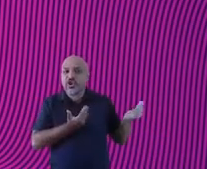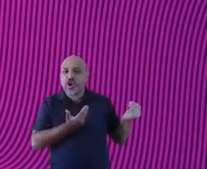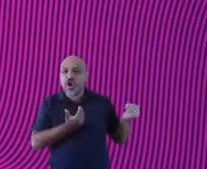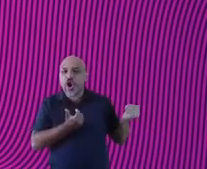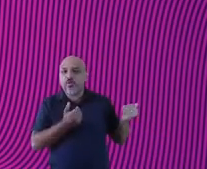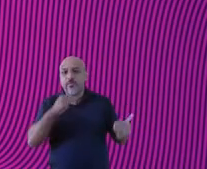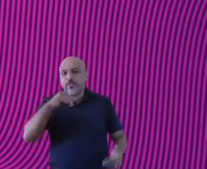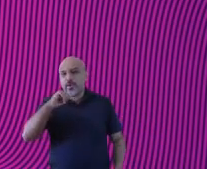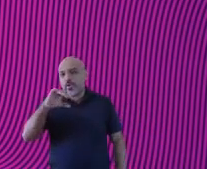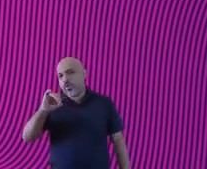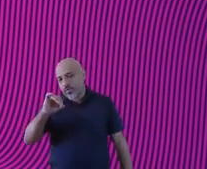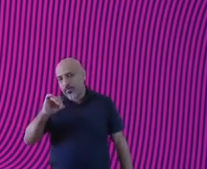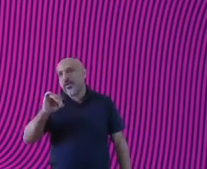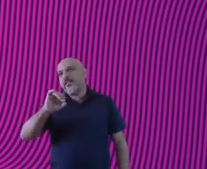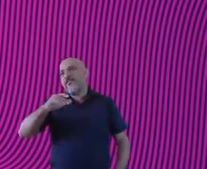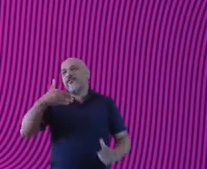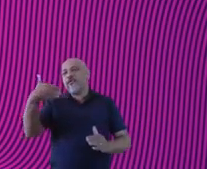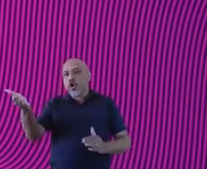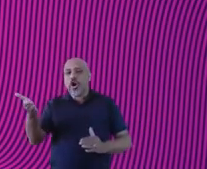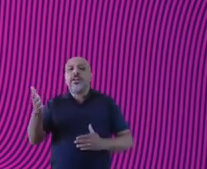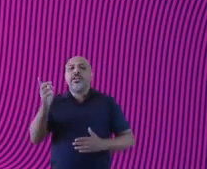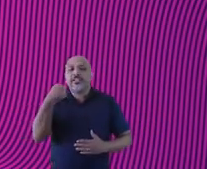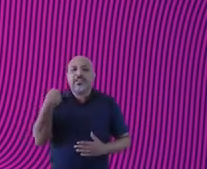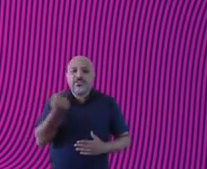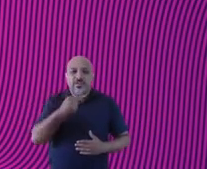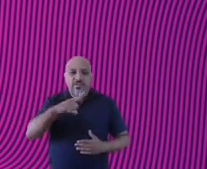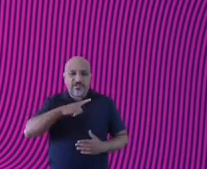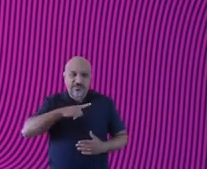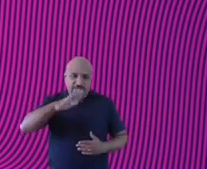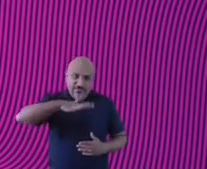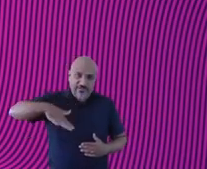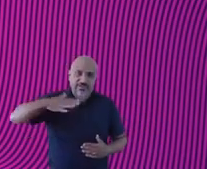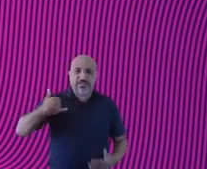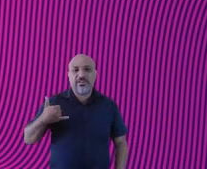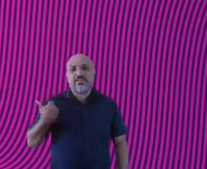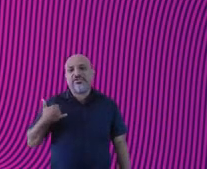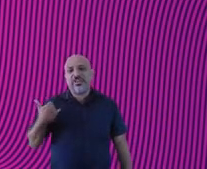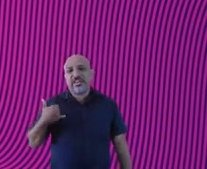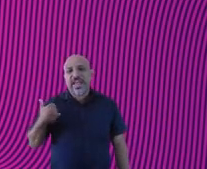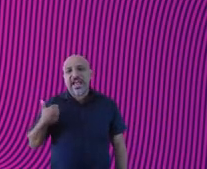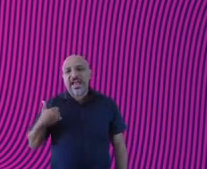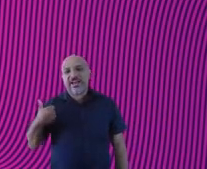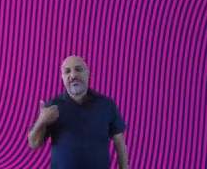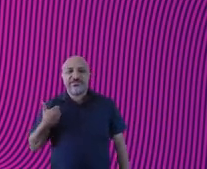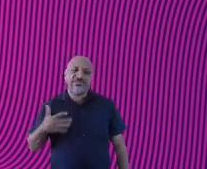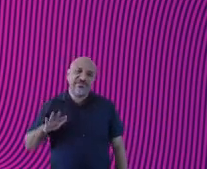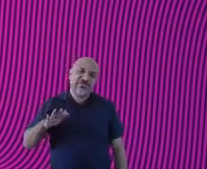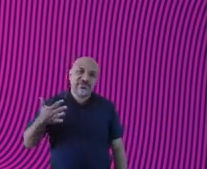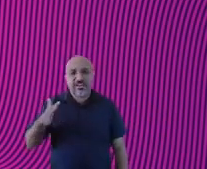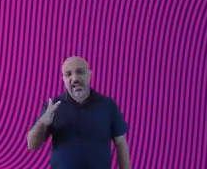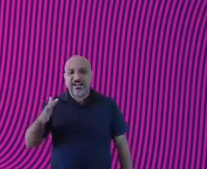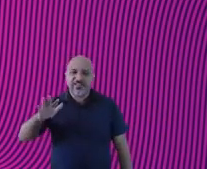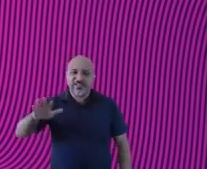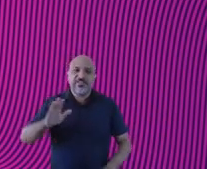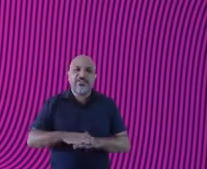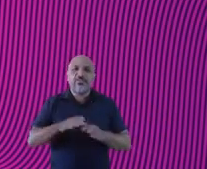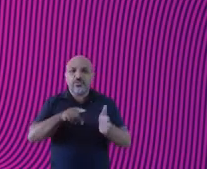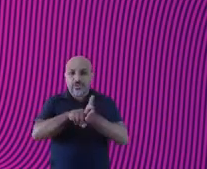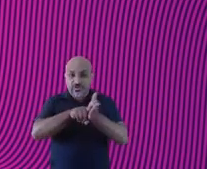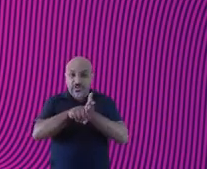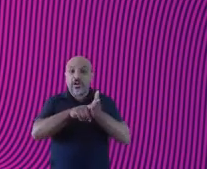pouco fora da nossa mediana de idade aqui. Mediana de idade, na verdade, do diagnóstico da